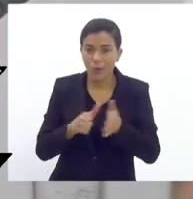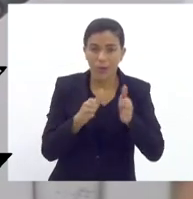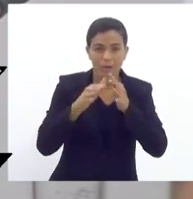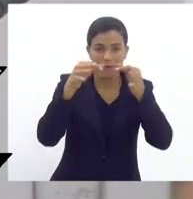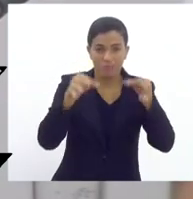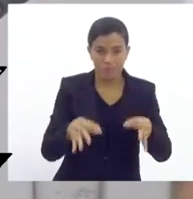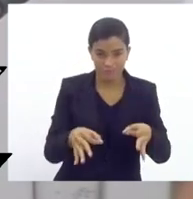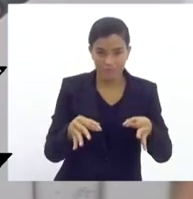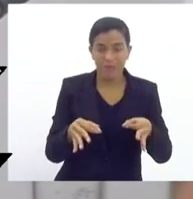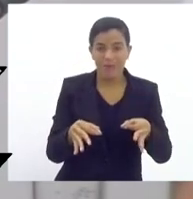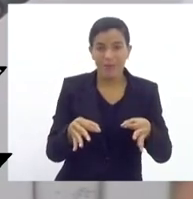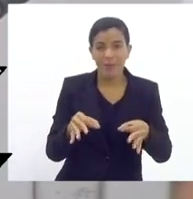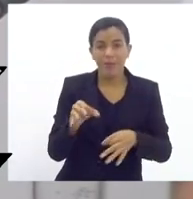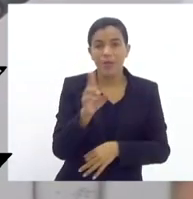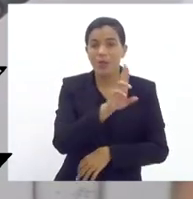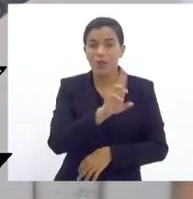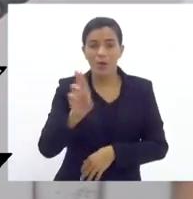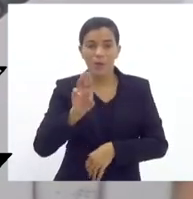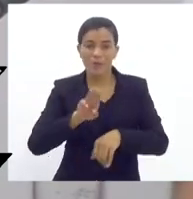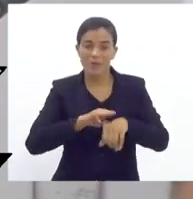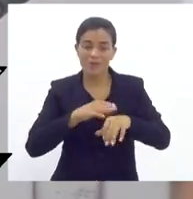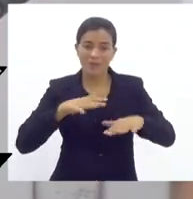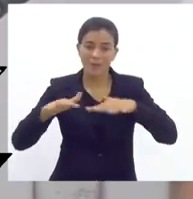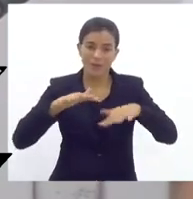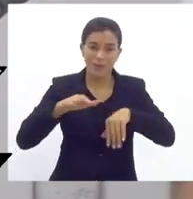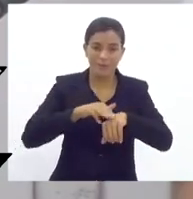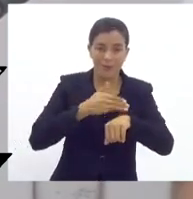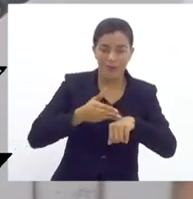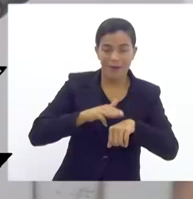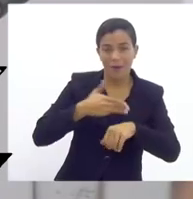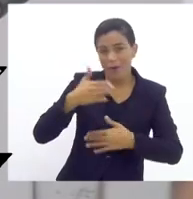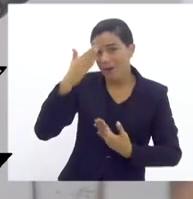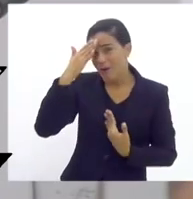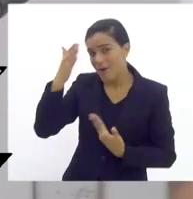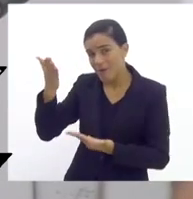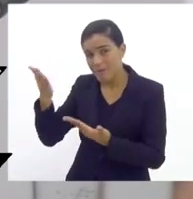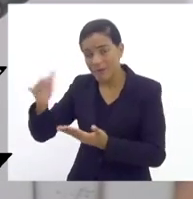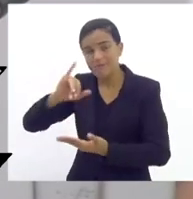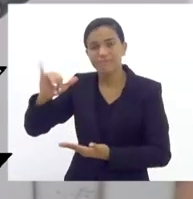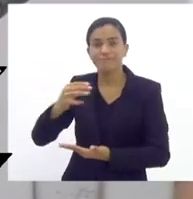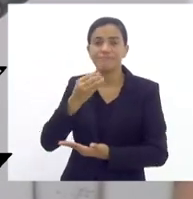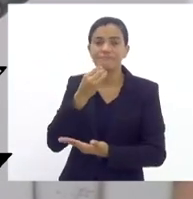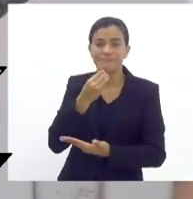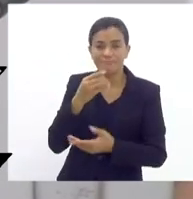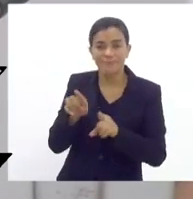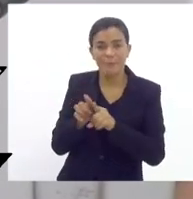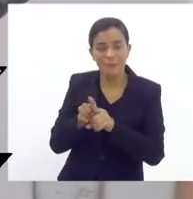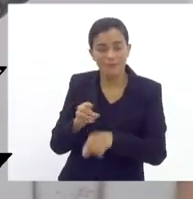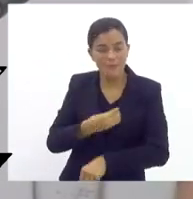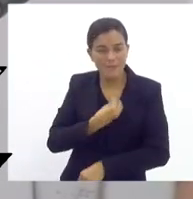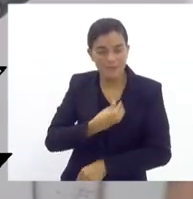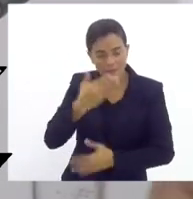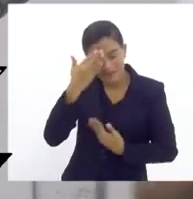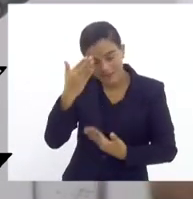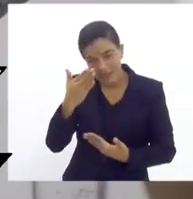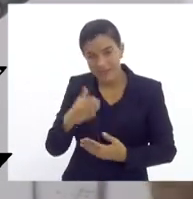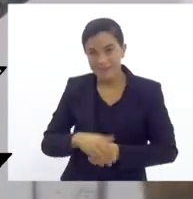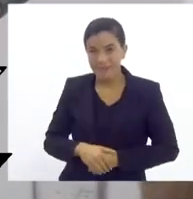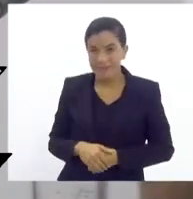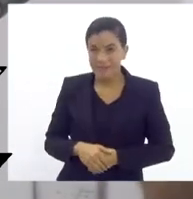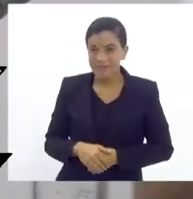errado então no nome da Marrom agradece todos vocês é muito obrigado pela oportunidade pela participação obrigado